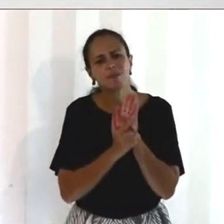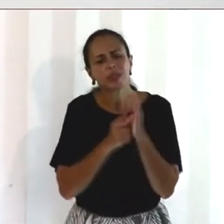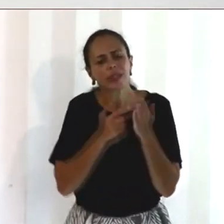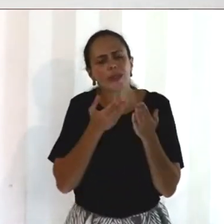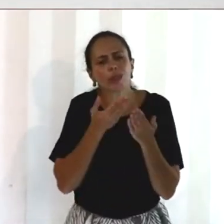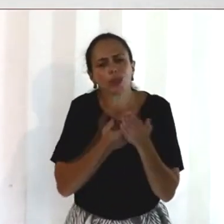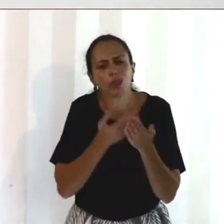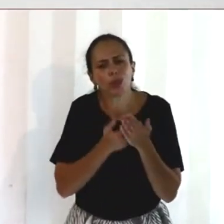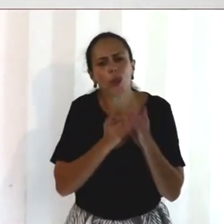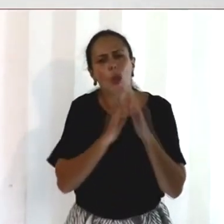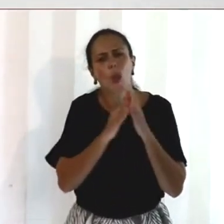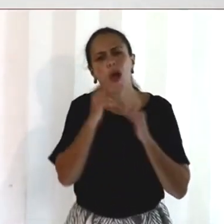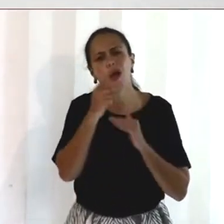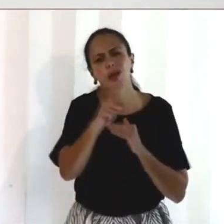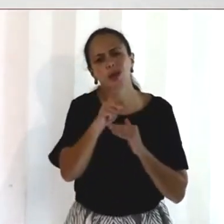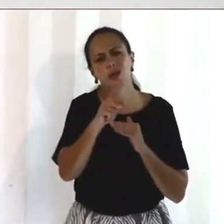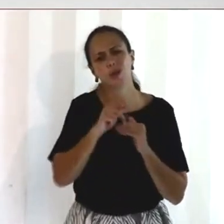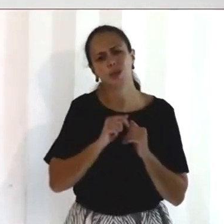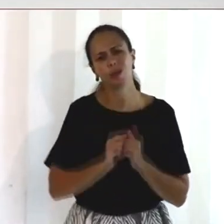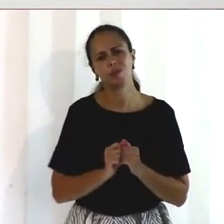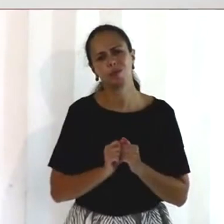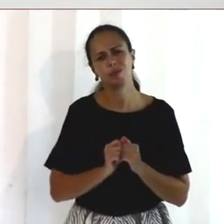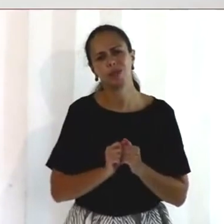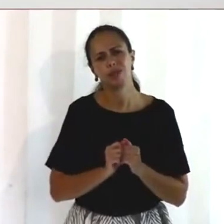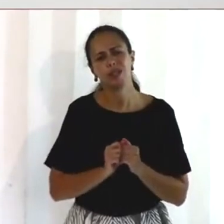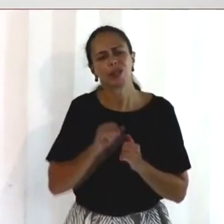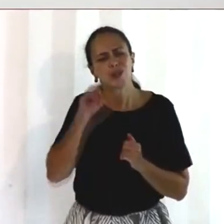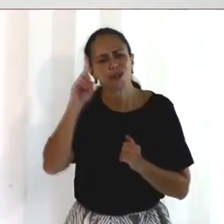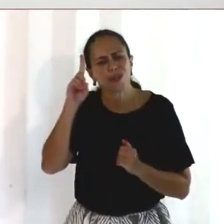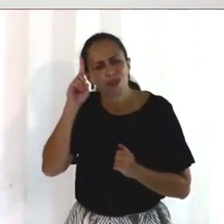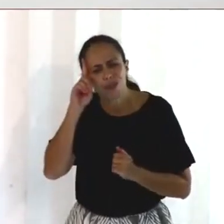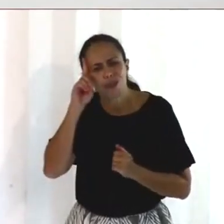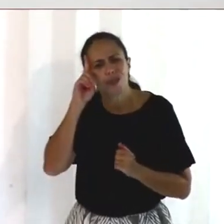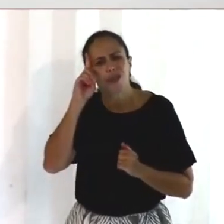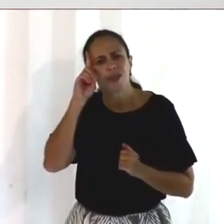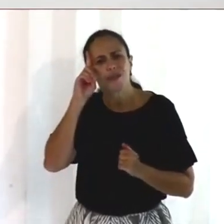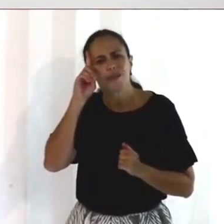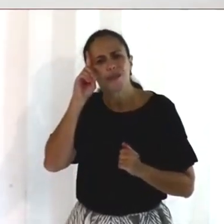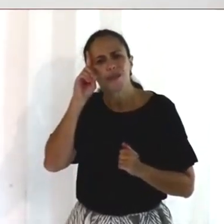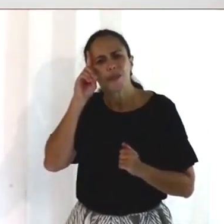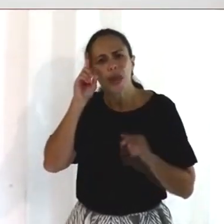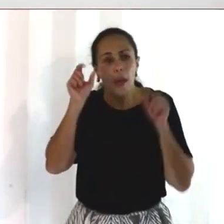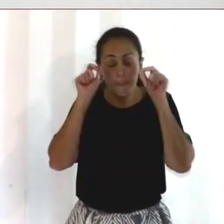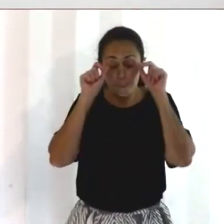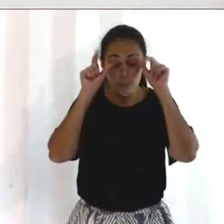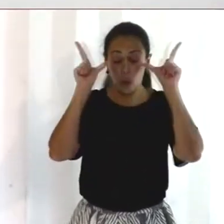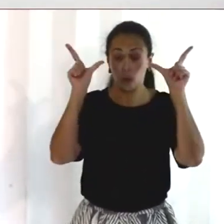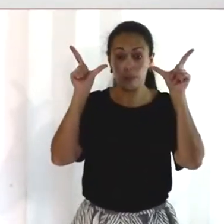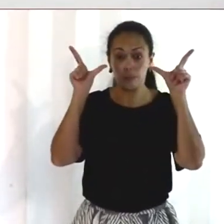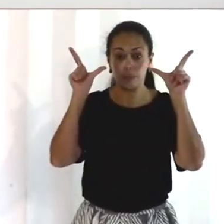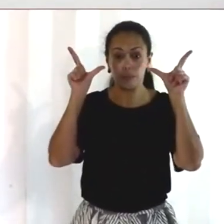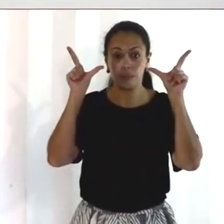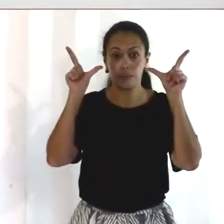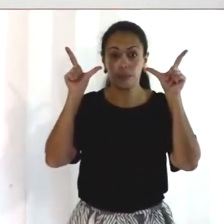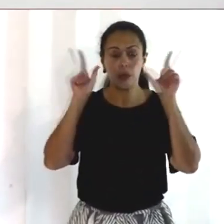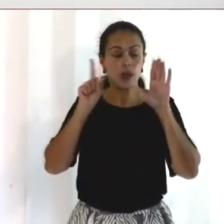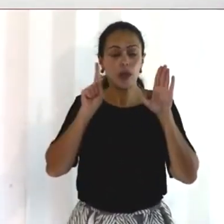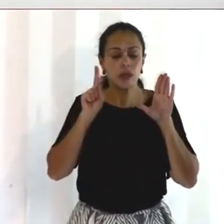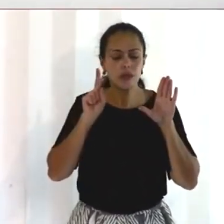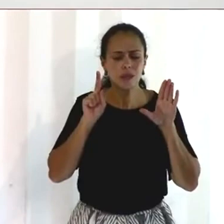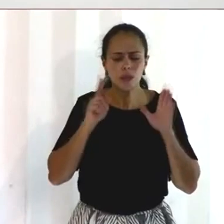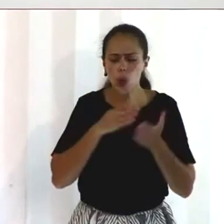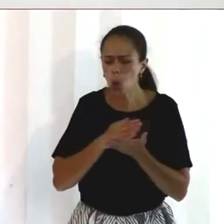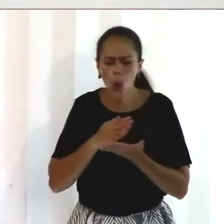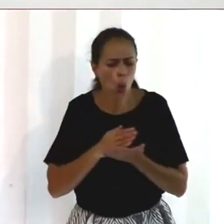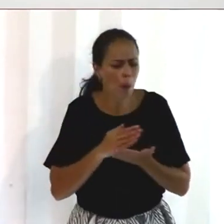favor. Voltem para as suas casas. Amanhã pela manhã, não façam nada da vida de vocês sem primeiro ouvir